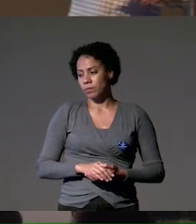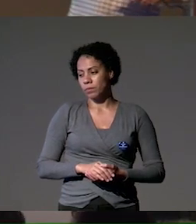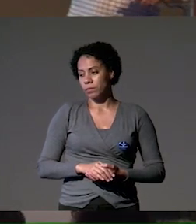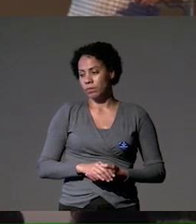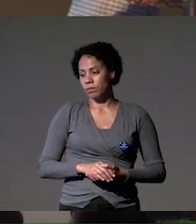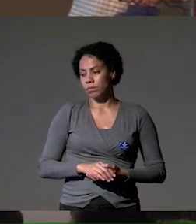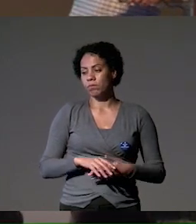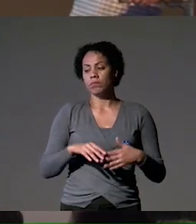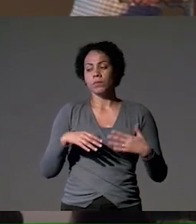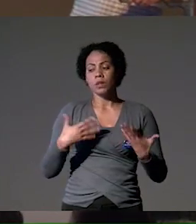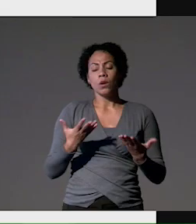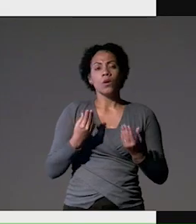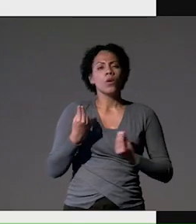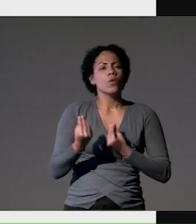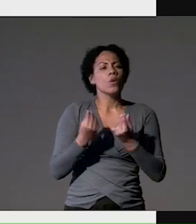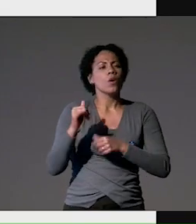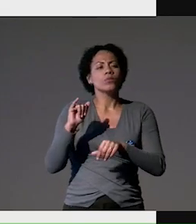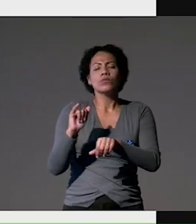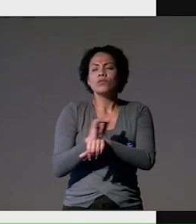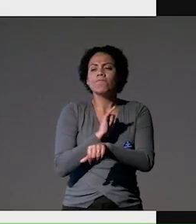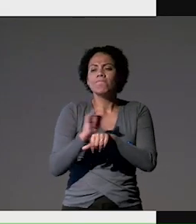E as estratégias de melhorar o sono?